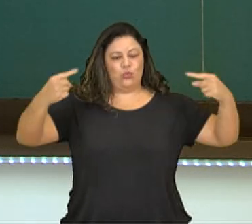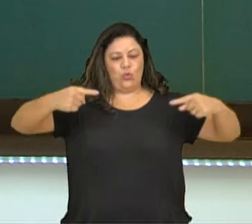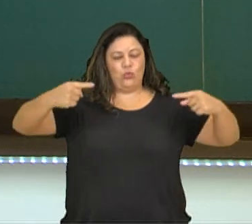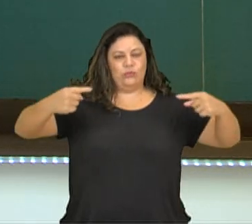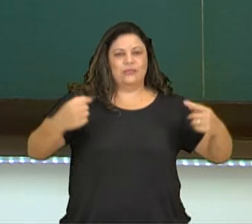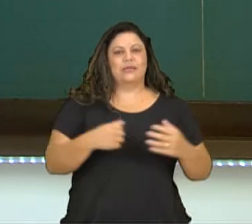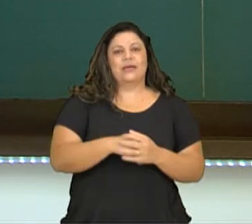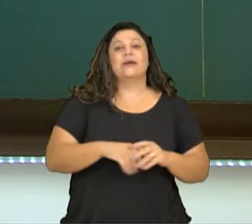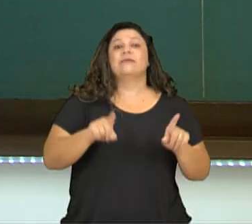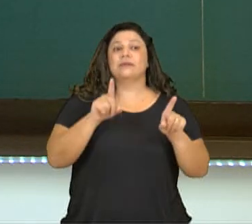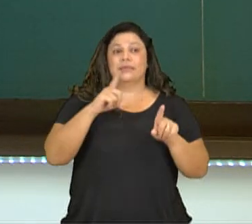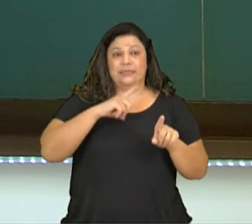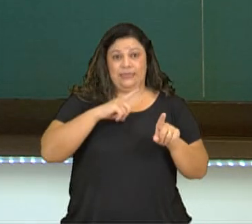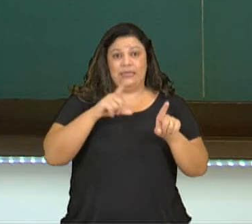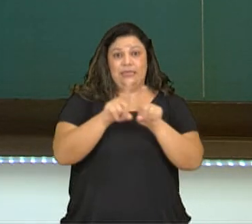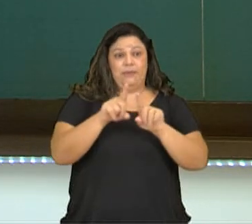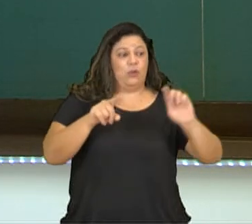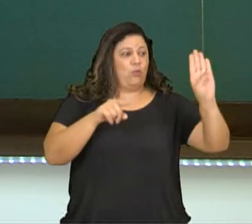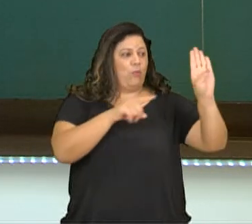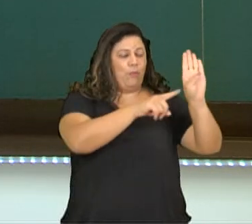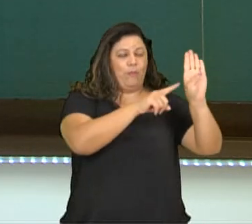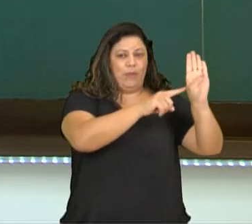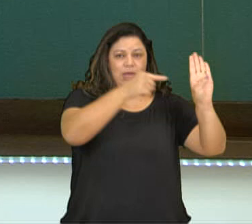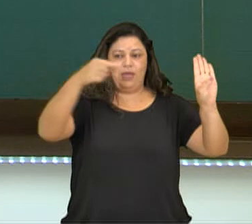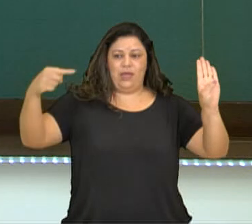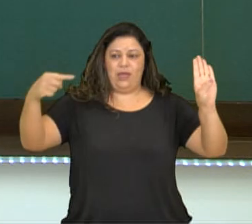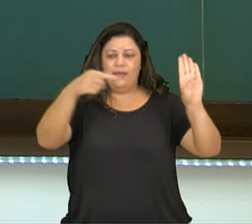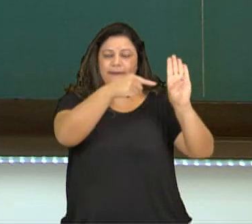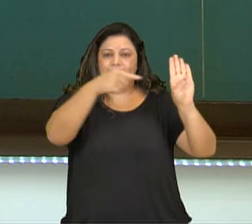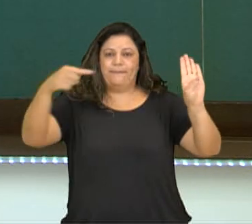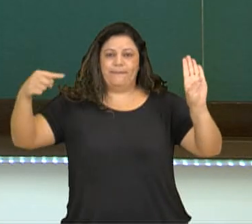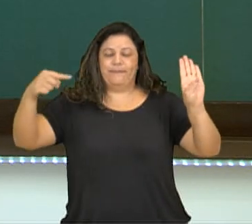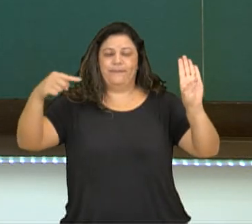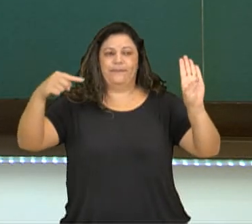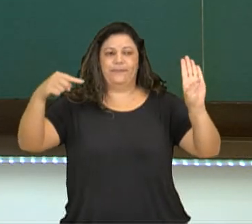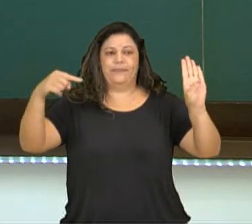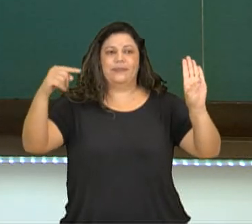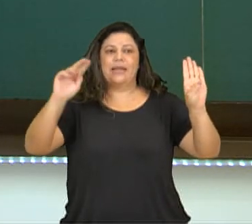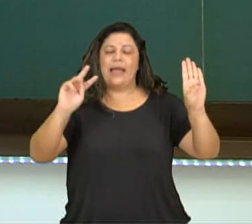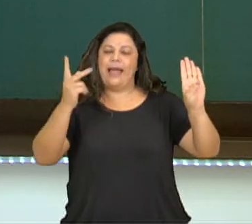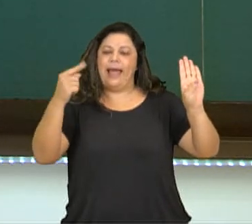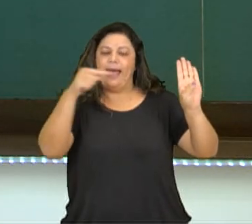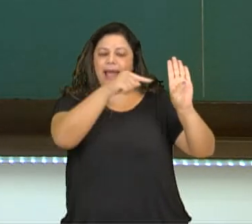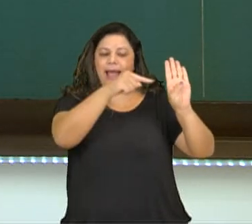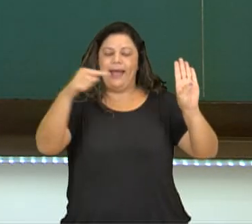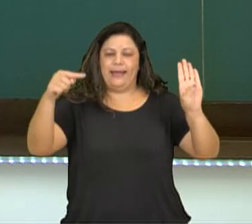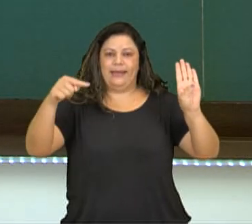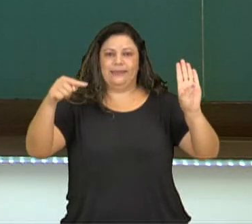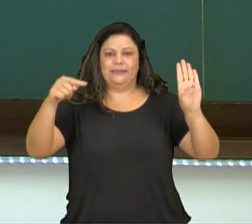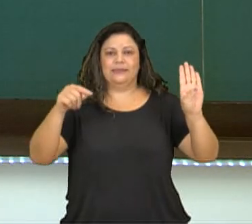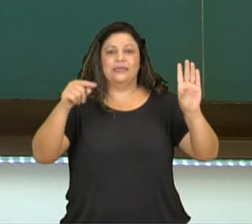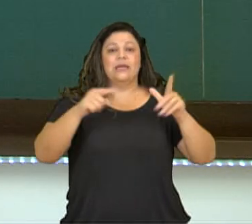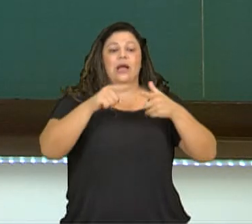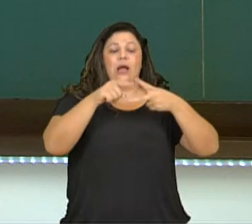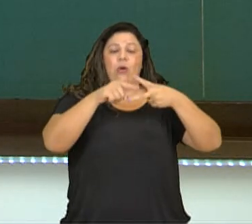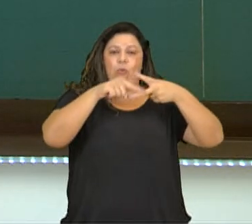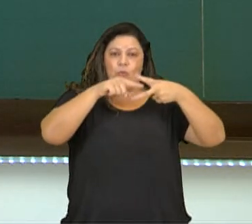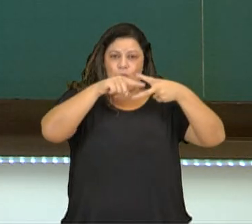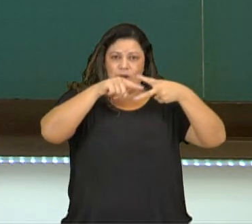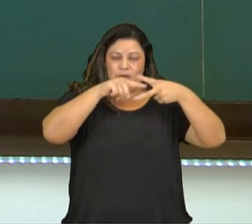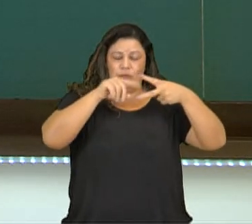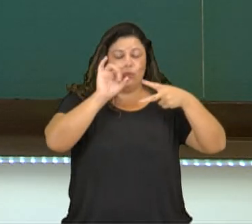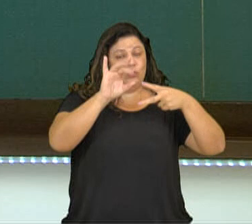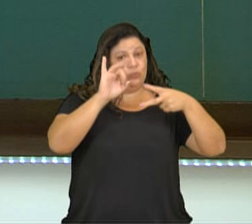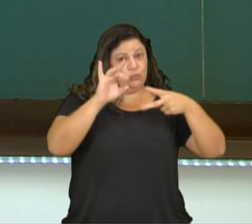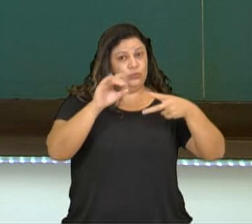também o cateto B, que é o cateto oposto aqui no caso ao ângulo beta. Notem que eu coloquei somente as